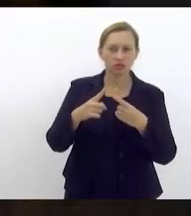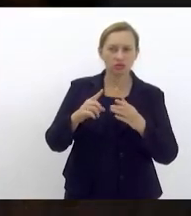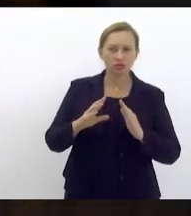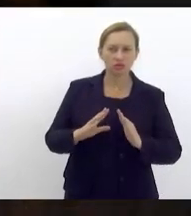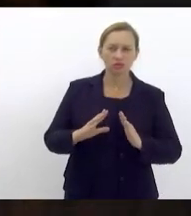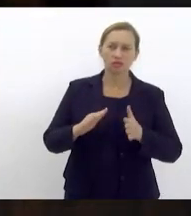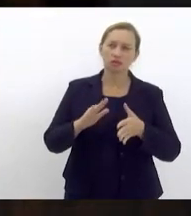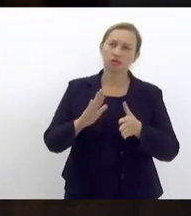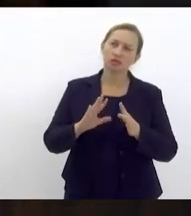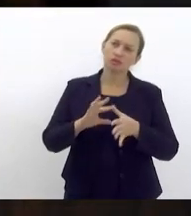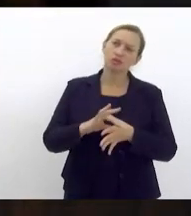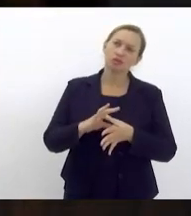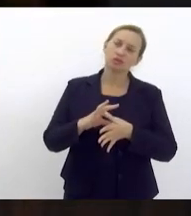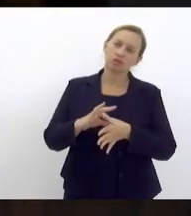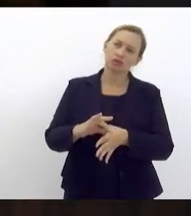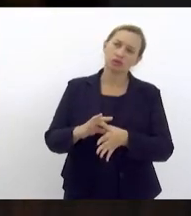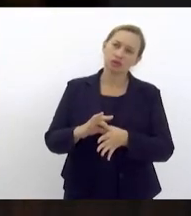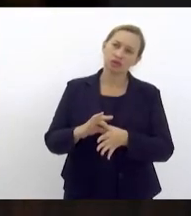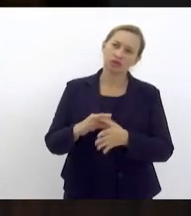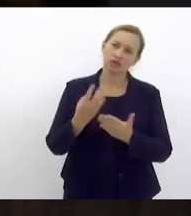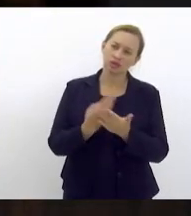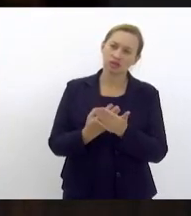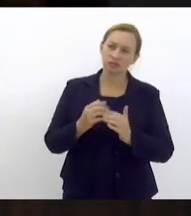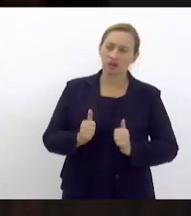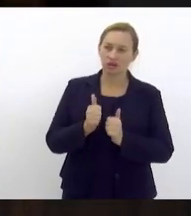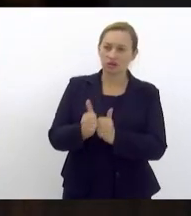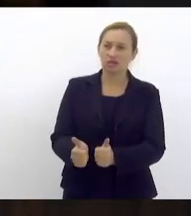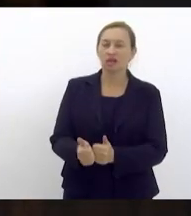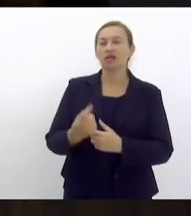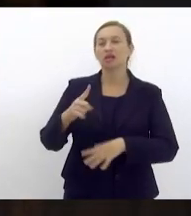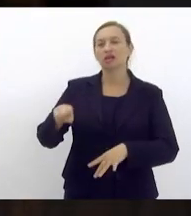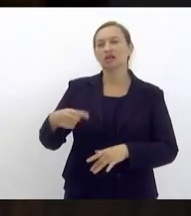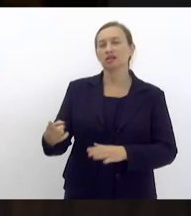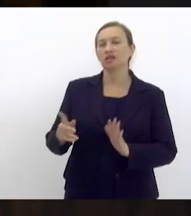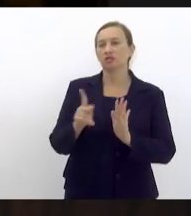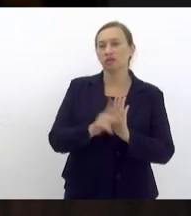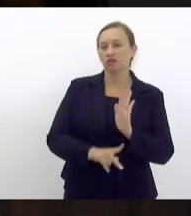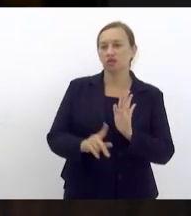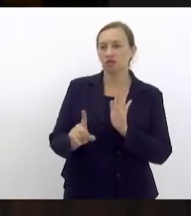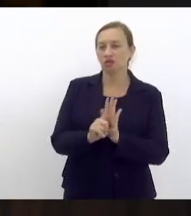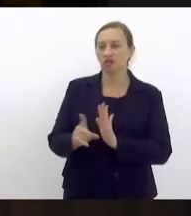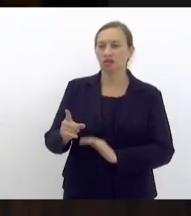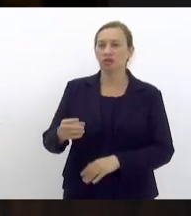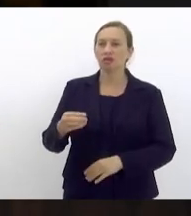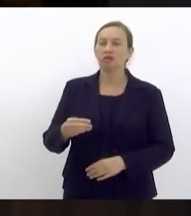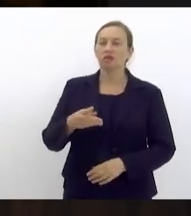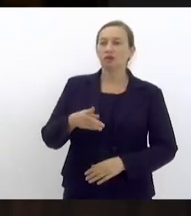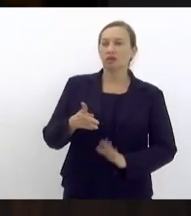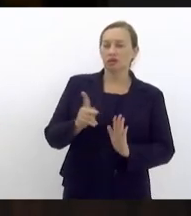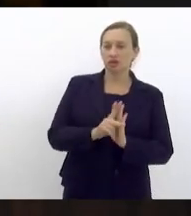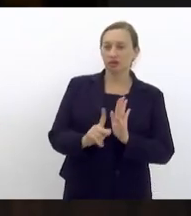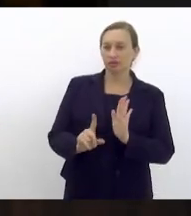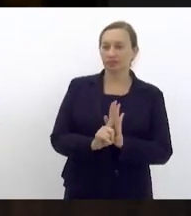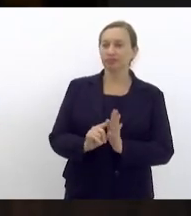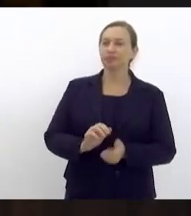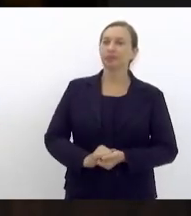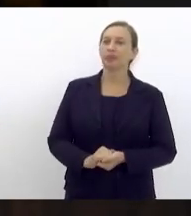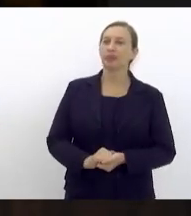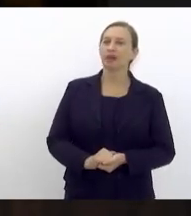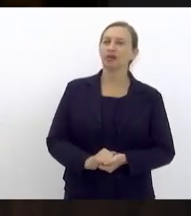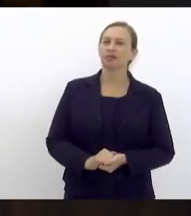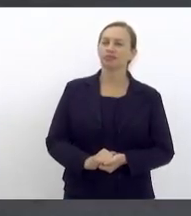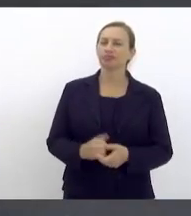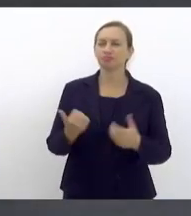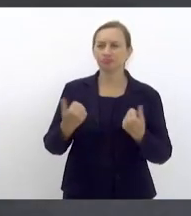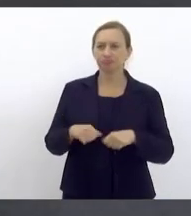para a gente avançar aqui que ainda tem um projeto Lei da deputada Marta Rocha para ser cantado na pauta senhora Presidente